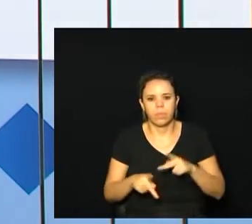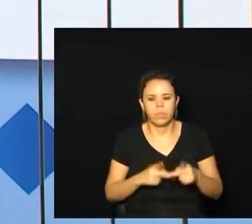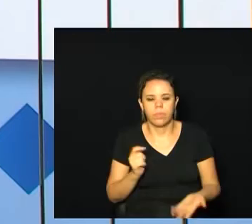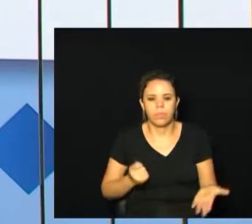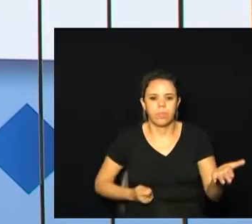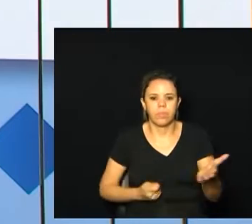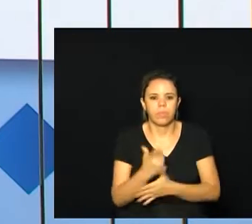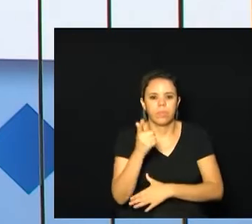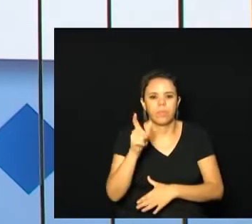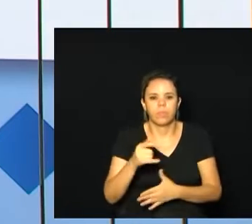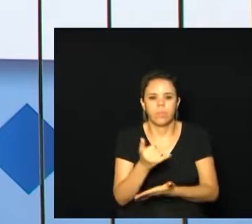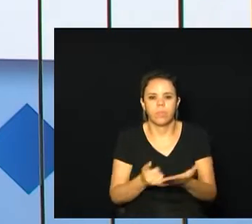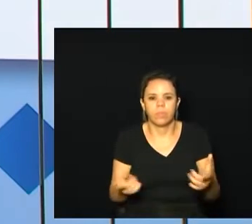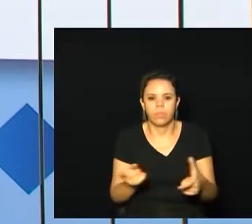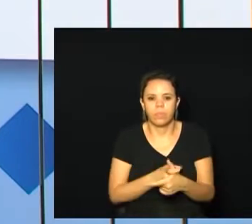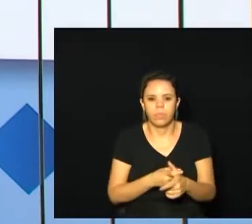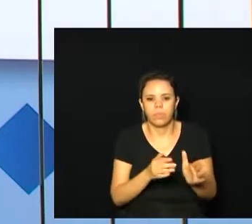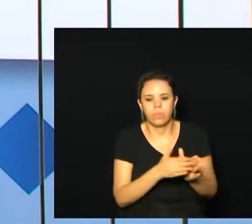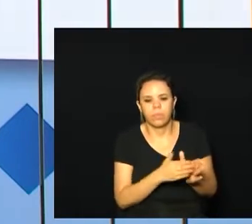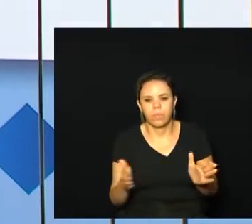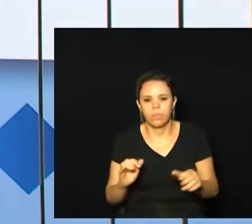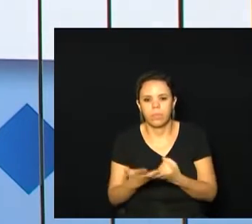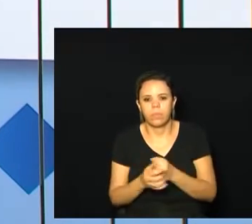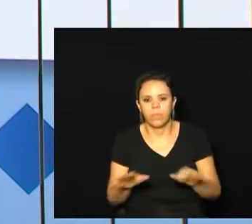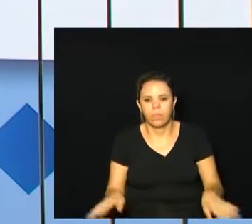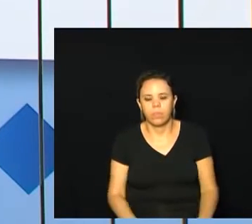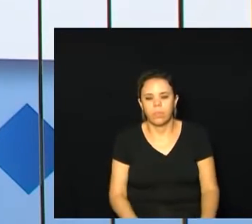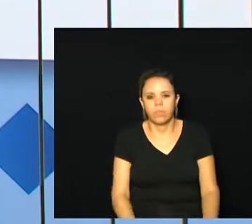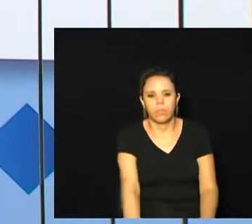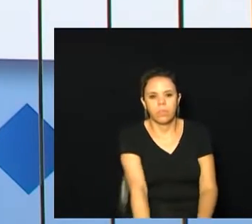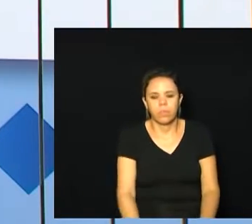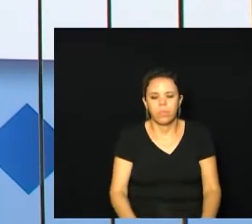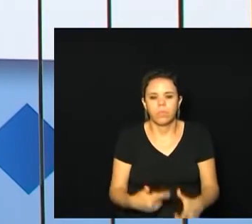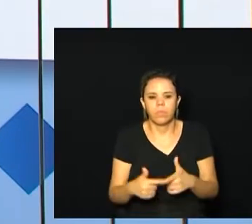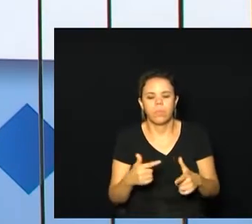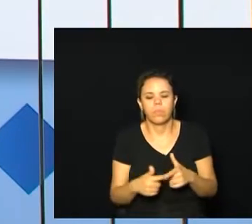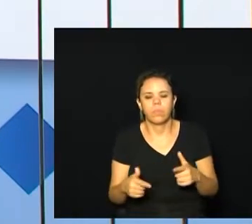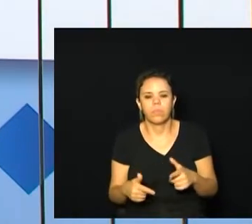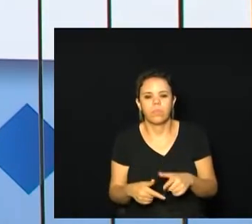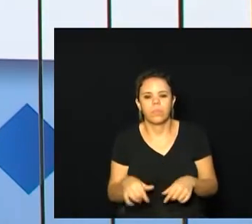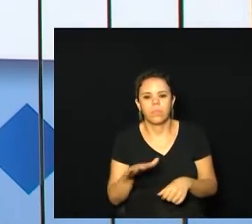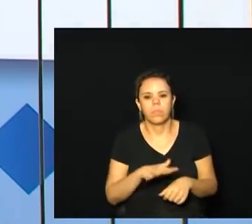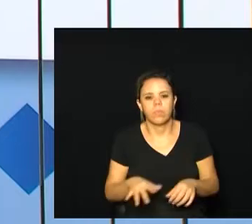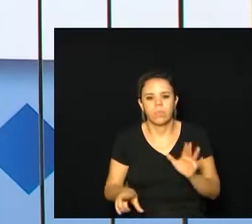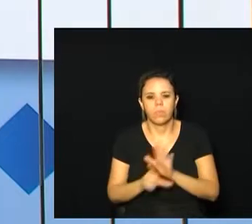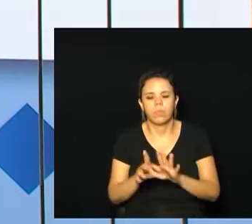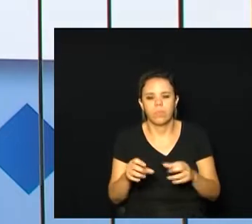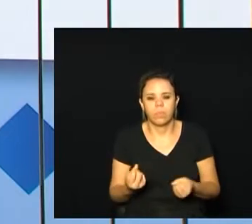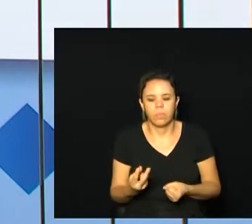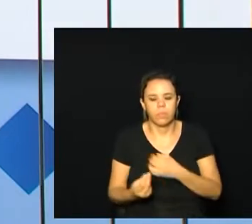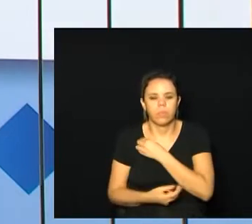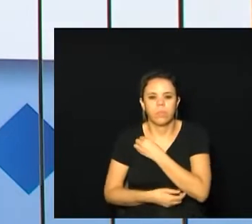contribuintes que tenham débitos em períodos de pandemia ou de calamidade pública legalmente